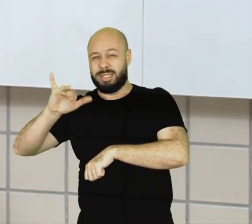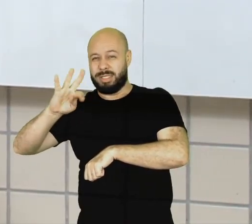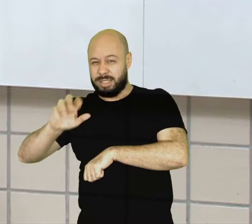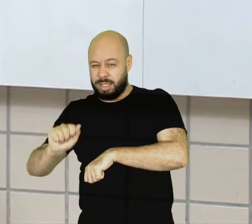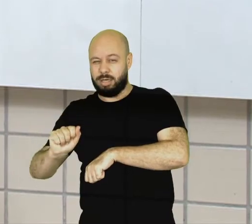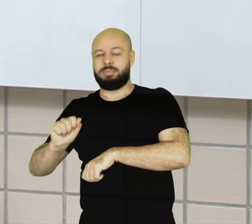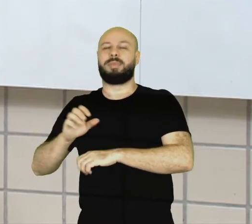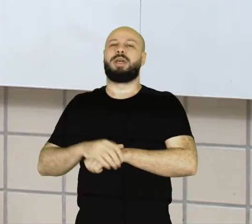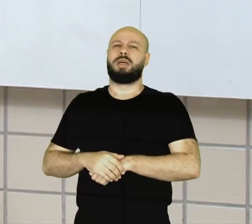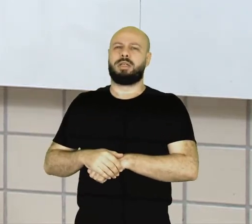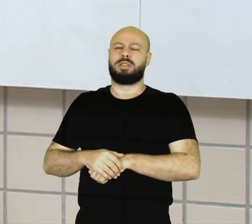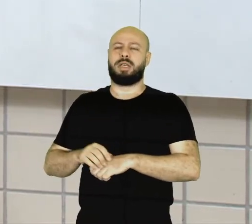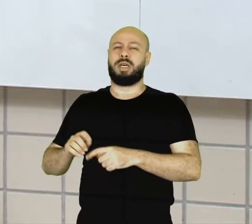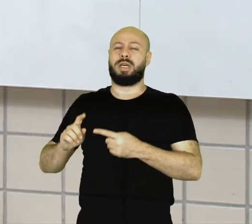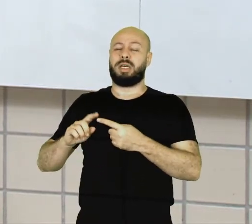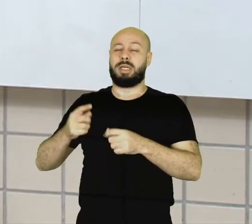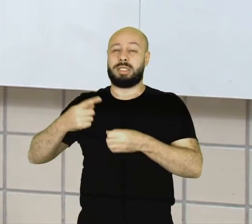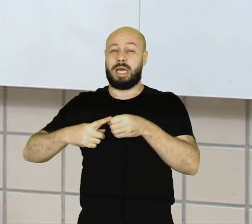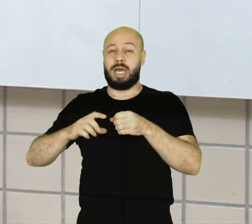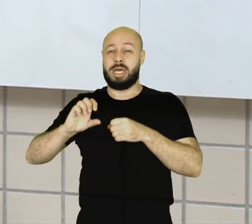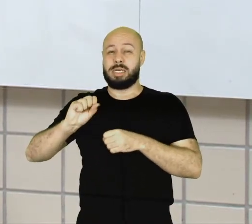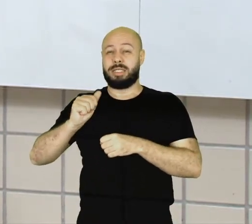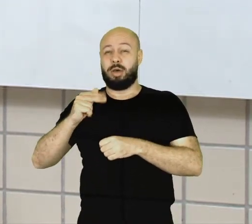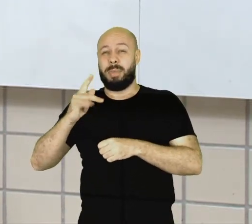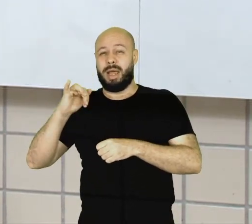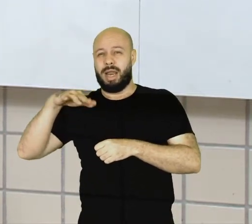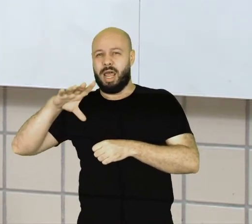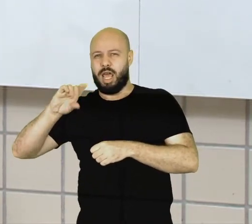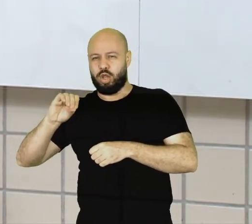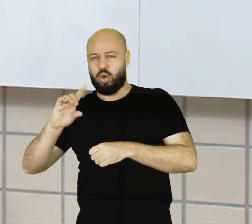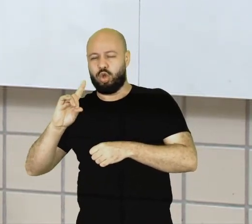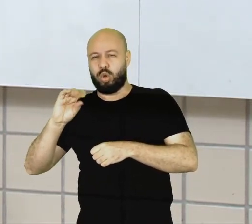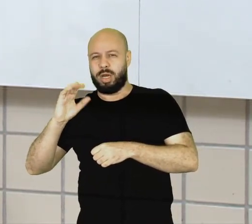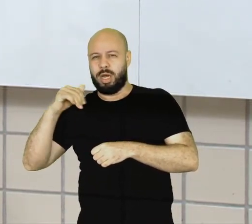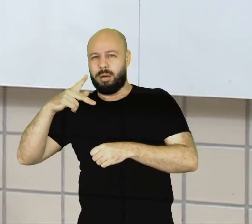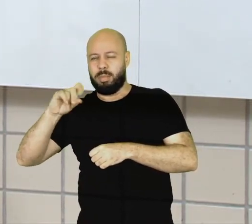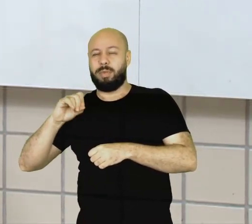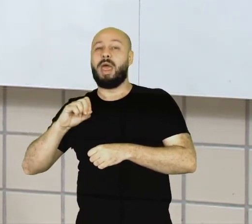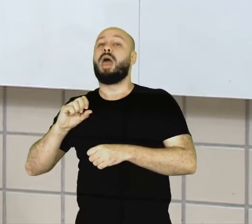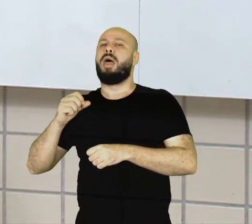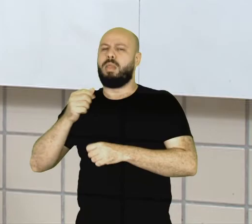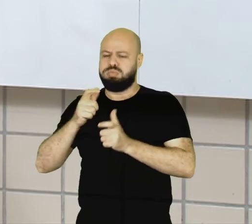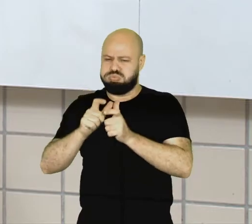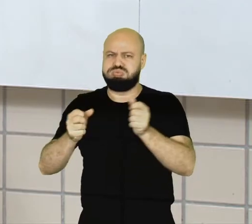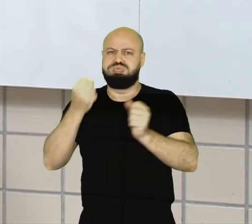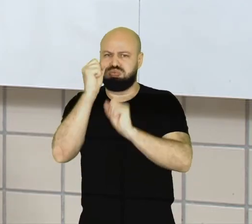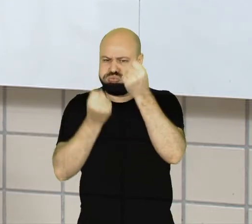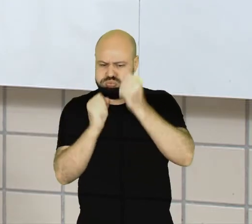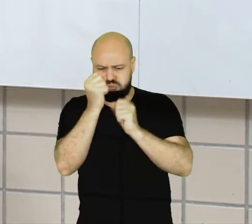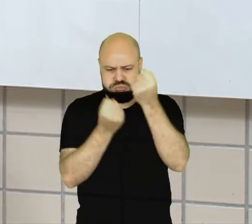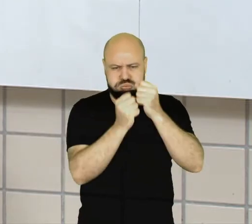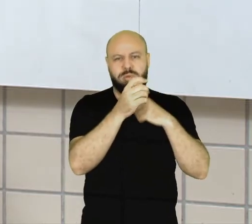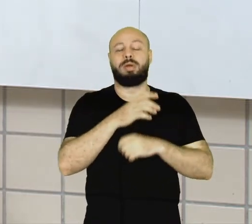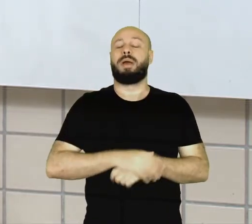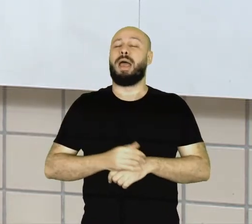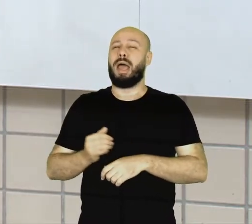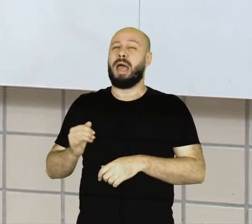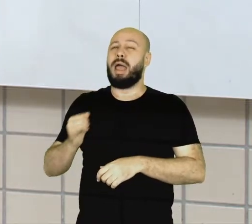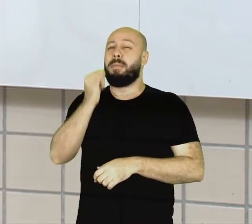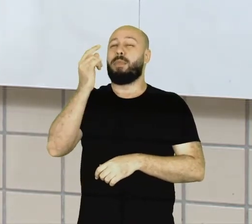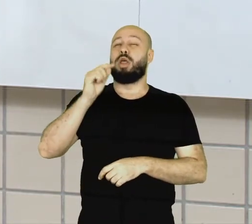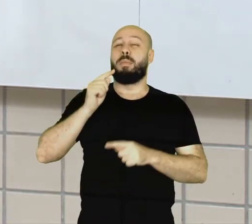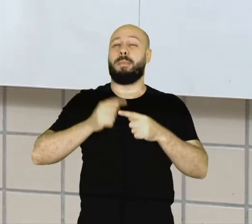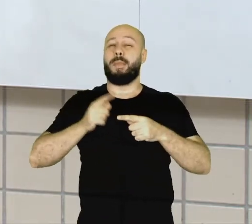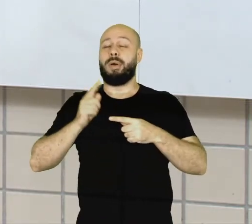São Bernardo do Campo, eu tenho uma concentração muito grande de indústrias. E essas indústrias, elas são muito importantes para a